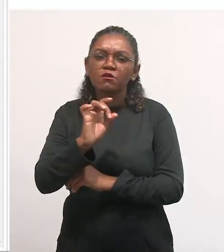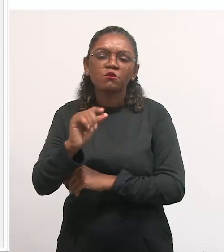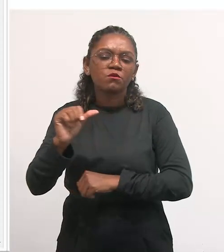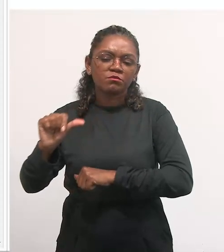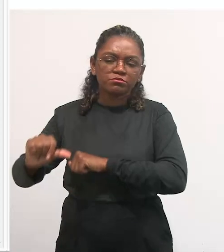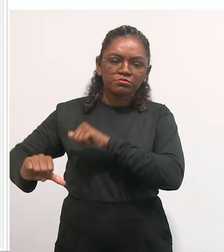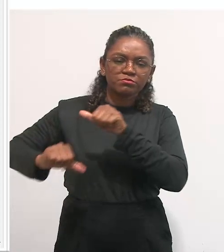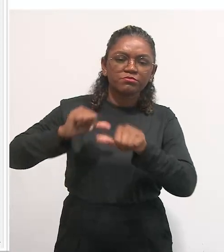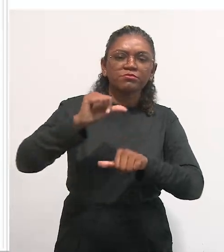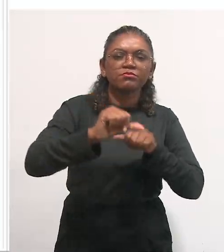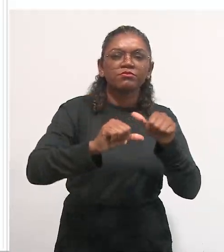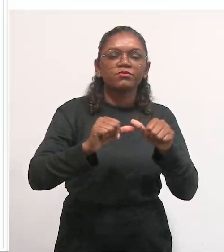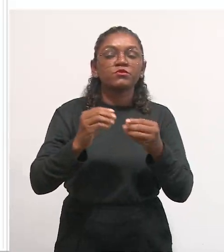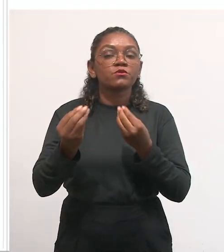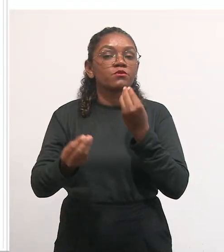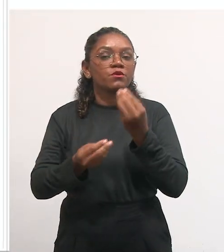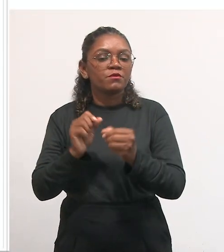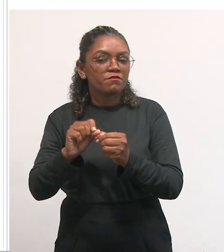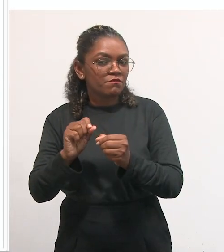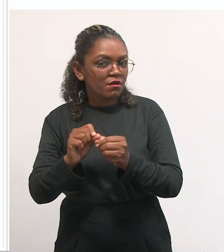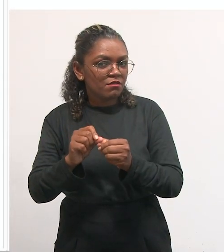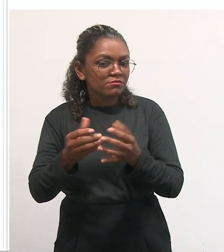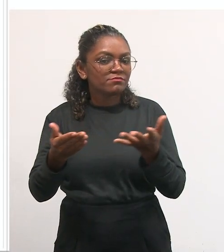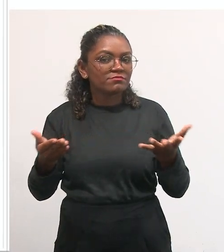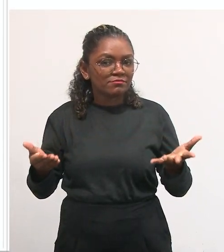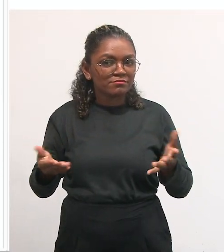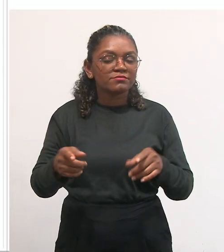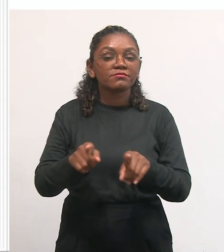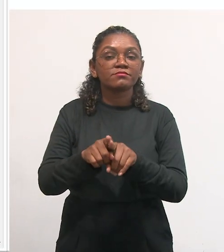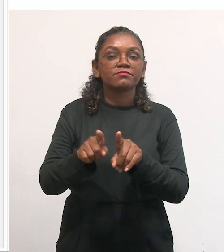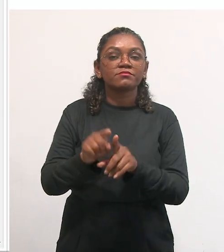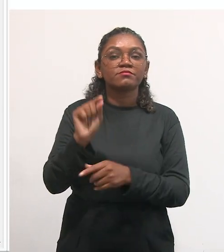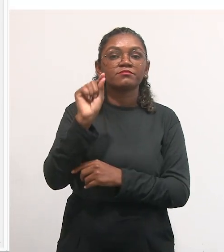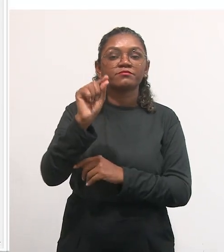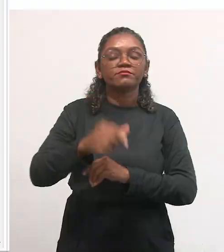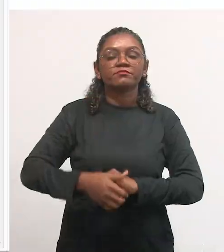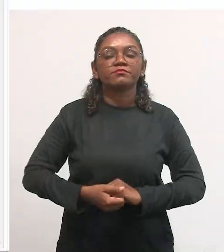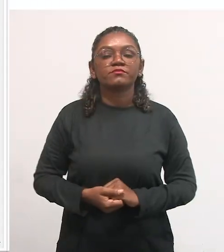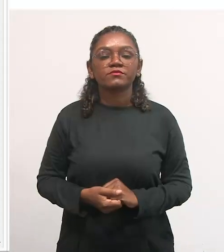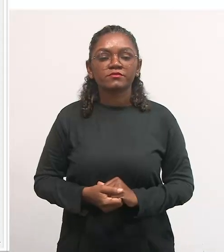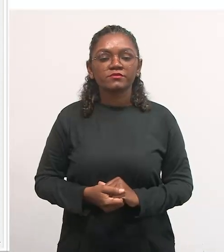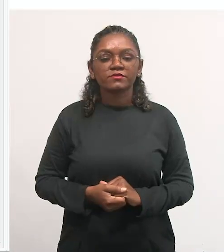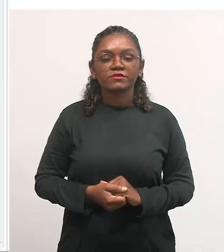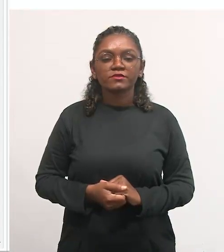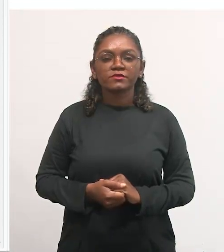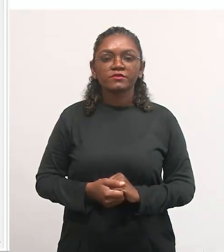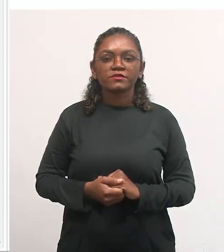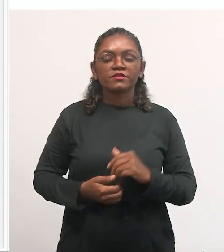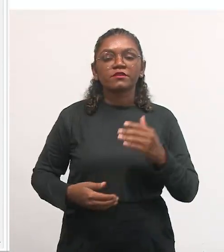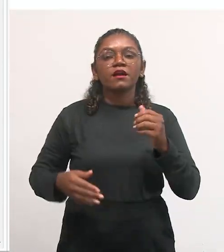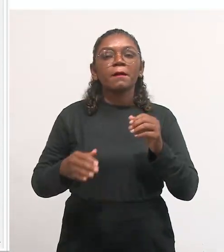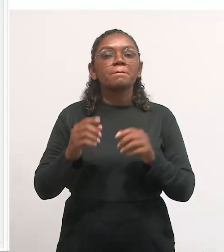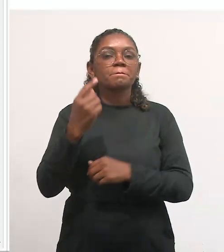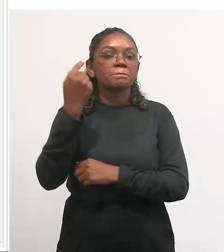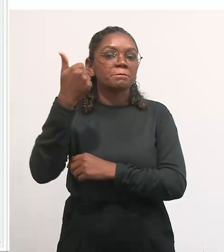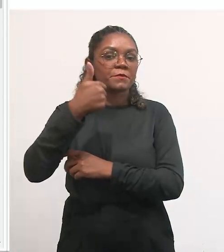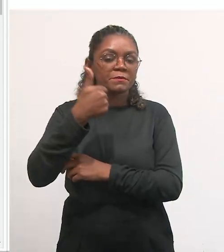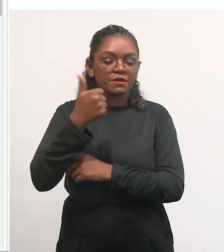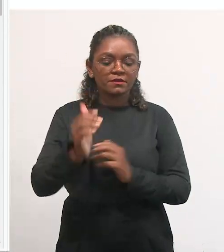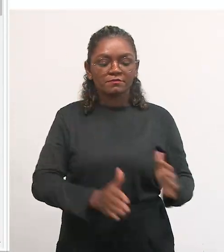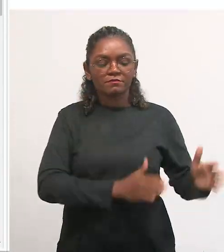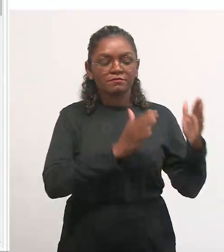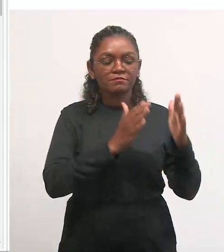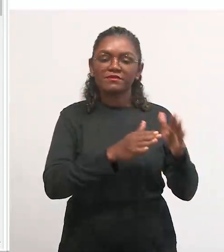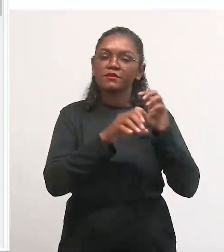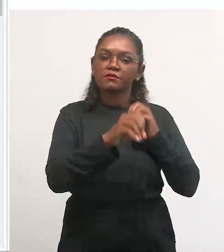aí, quando ela vai falar, por exemplo, da etapa da educação infantil, ela vai dizer aqui quais são...